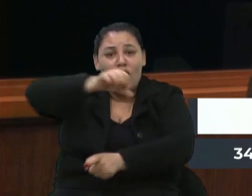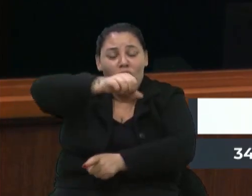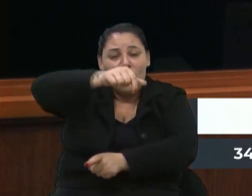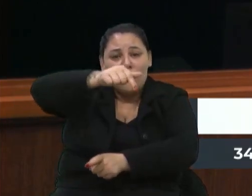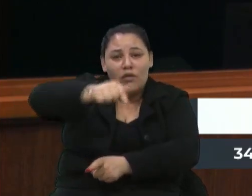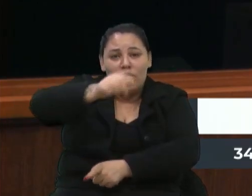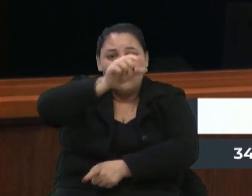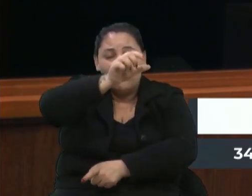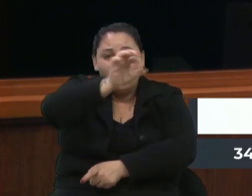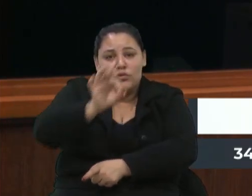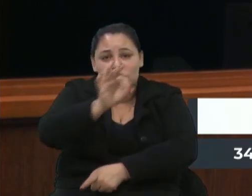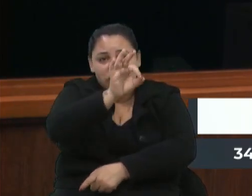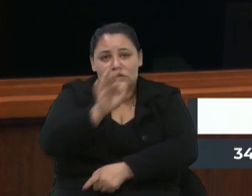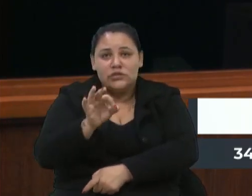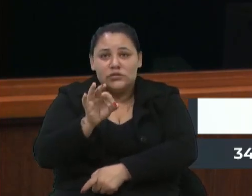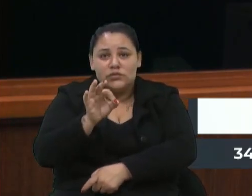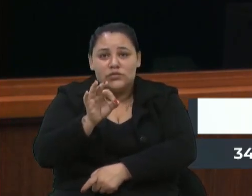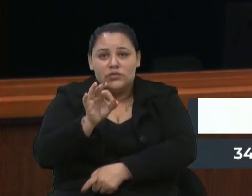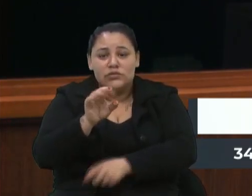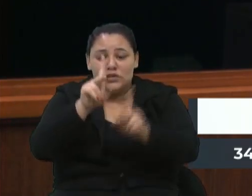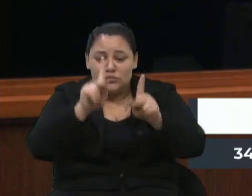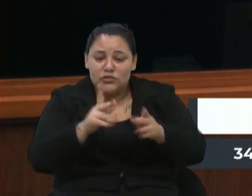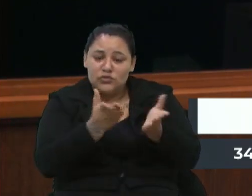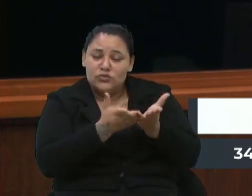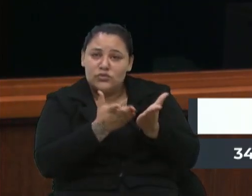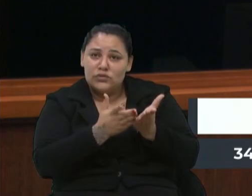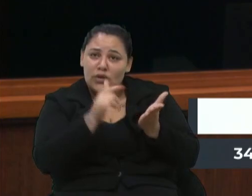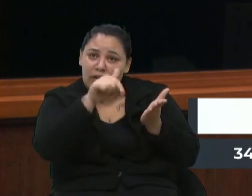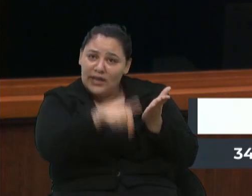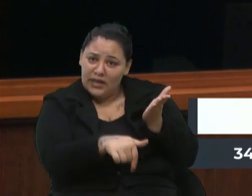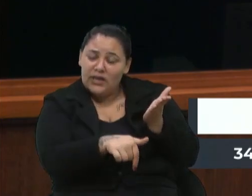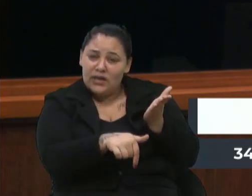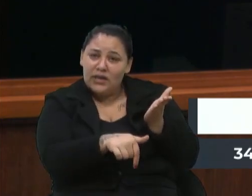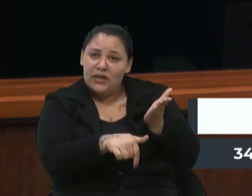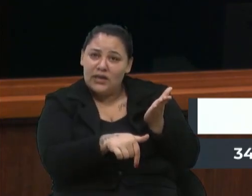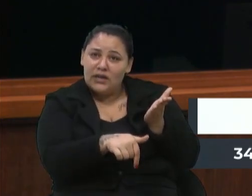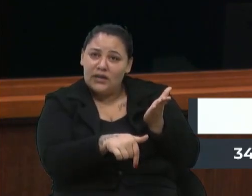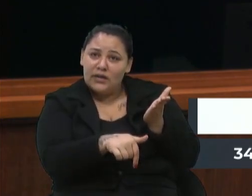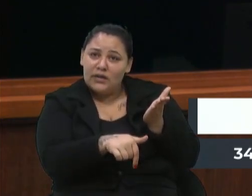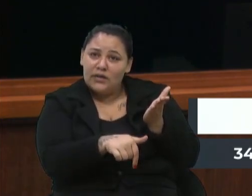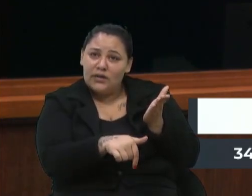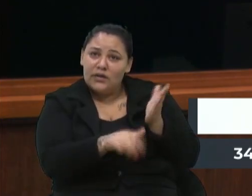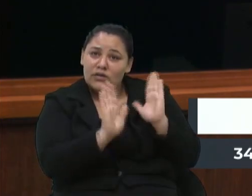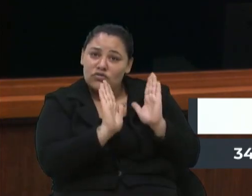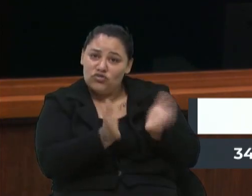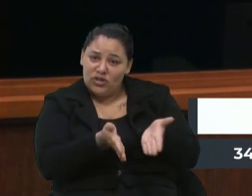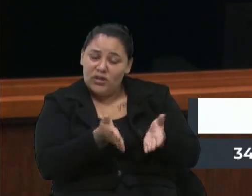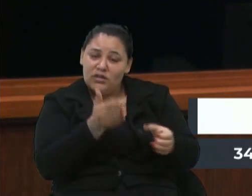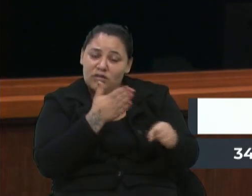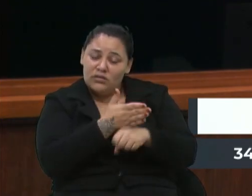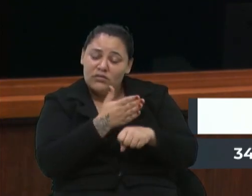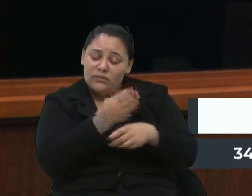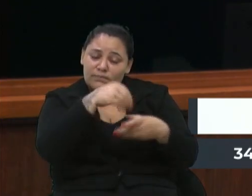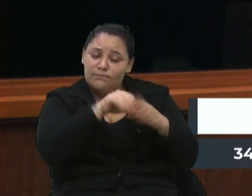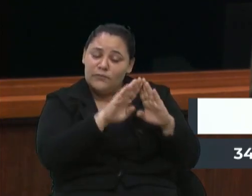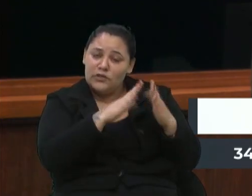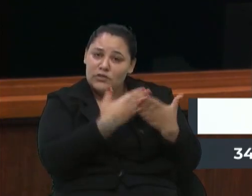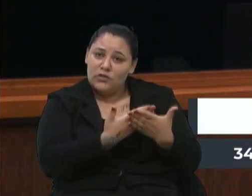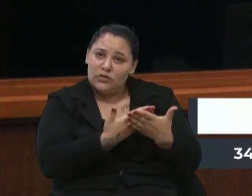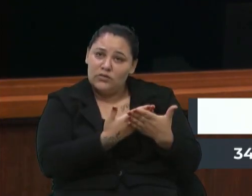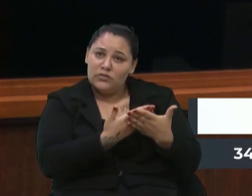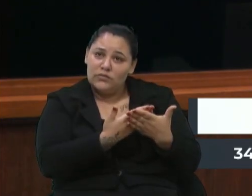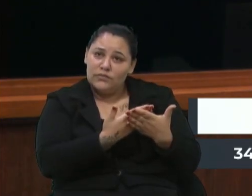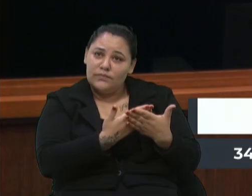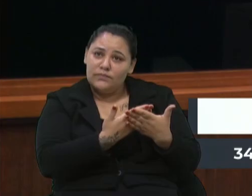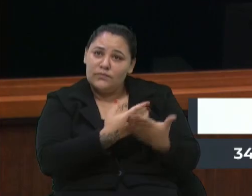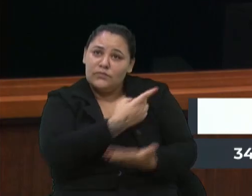97% dos estudantes estão no ensino fundamental, das